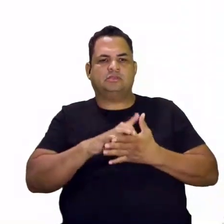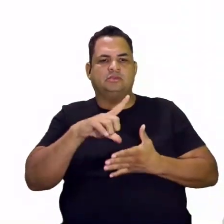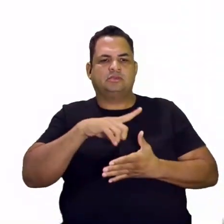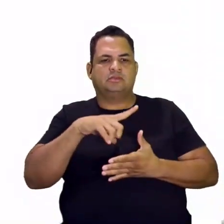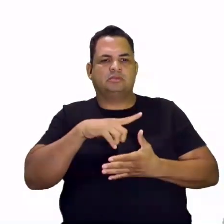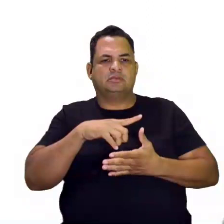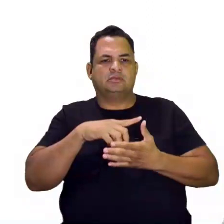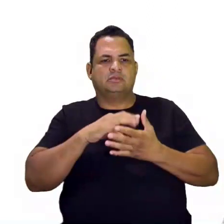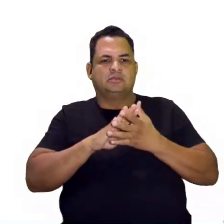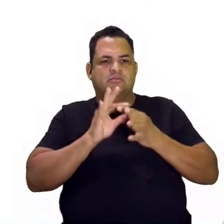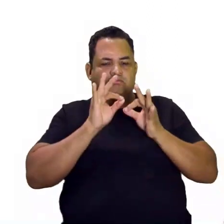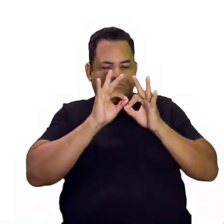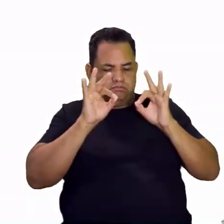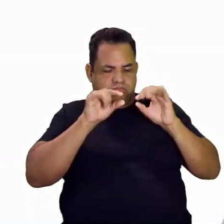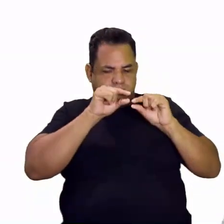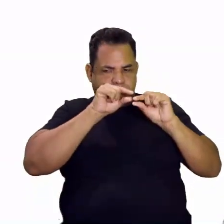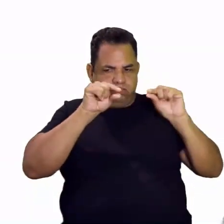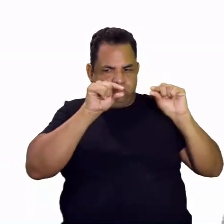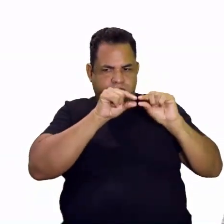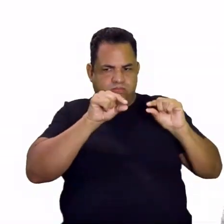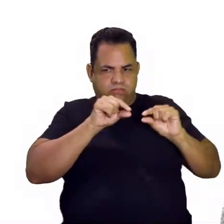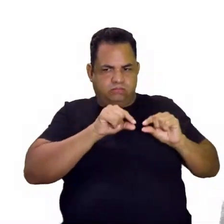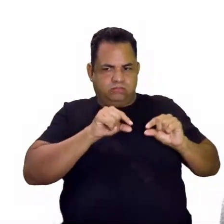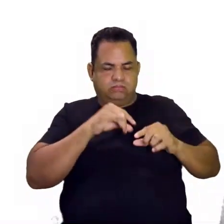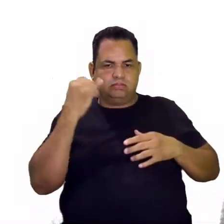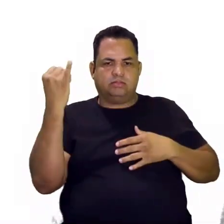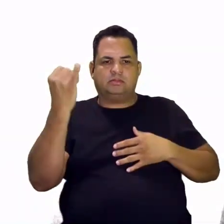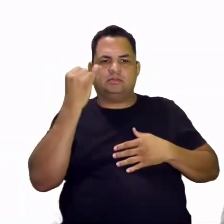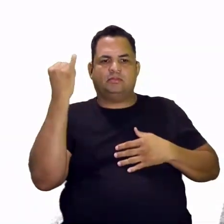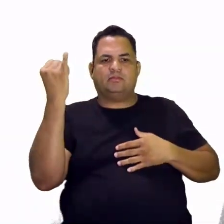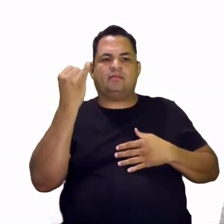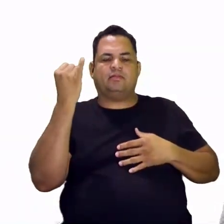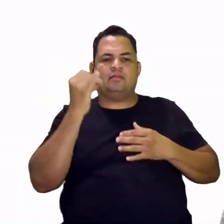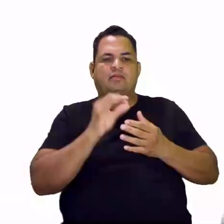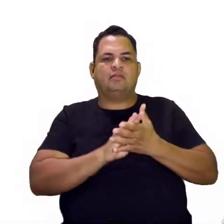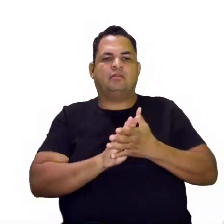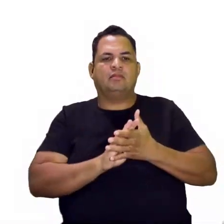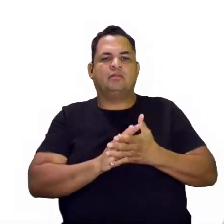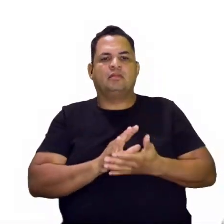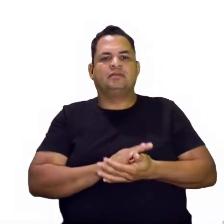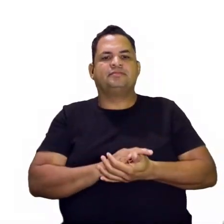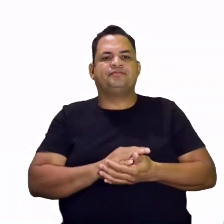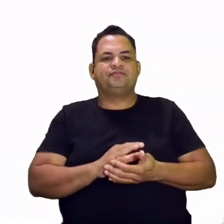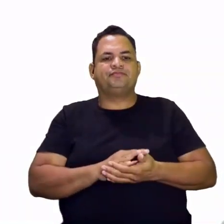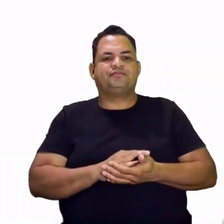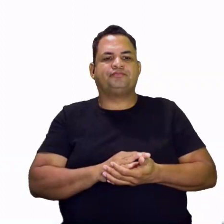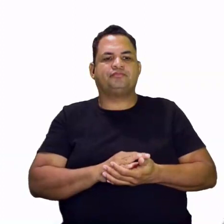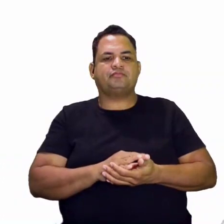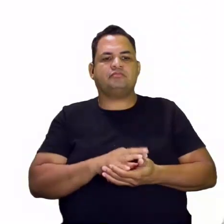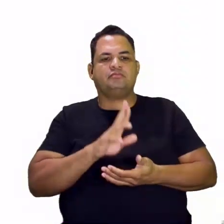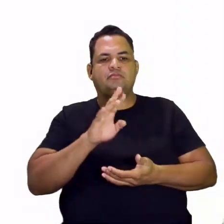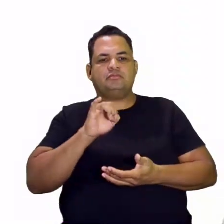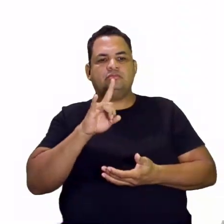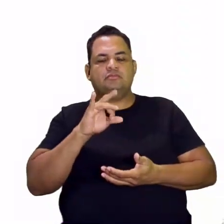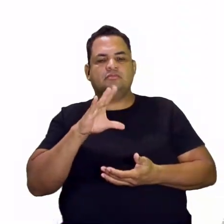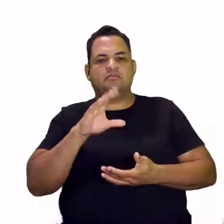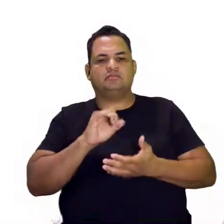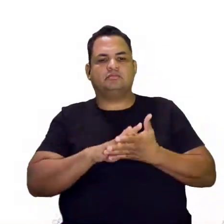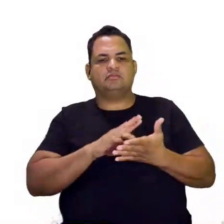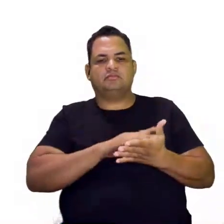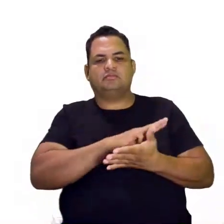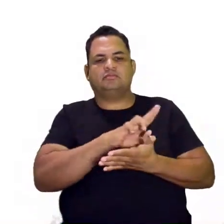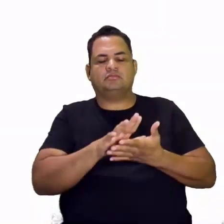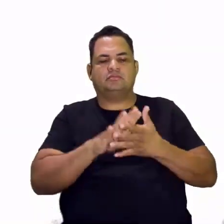ter microtúbulos, que são importantes. O retículo endoplasmático aí tem um liso, tem um rugoso, enfim, tem